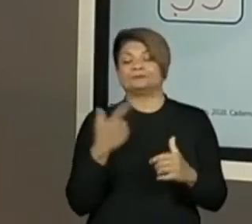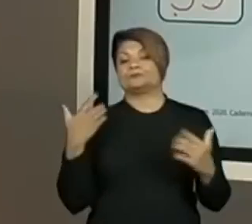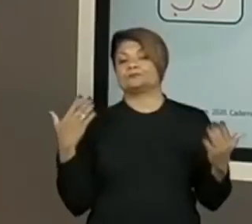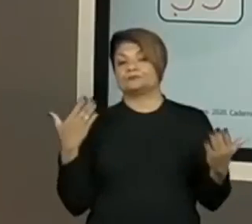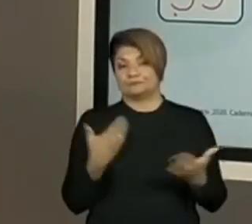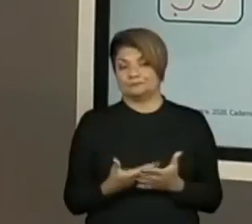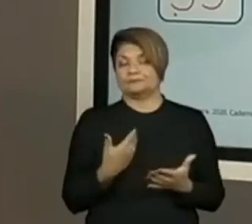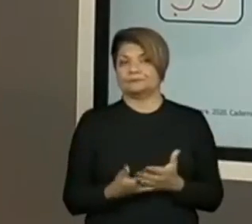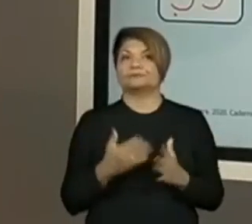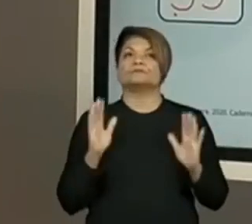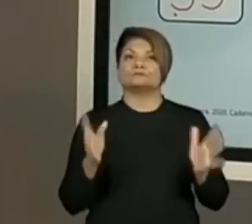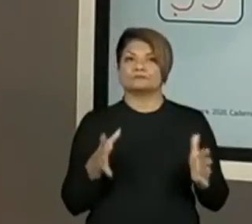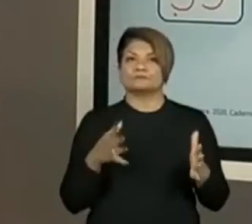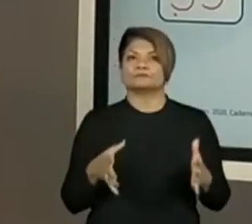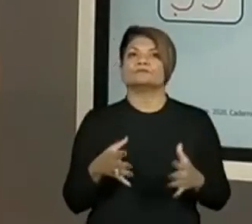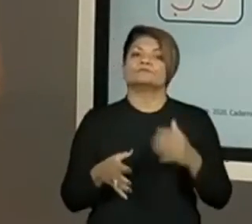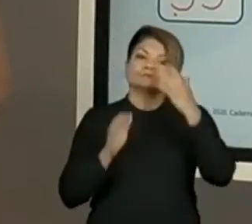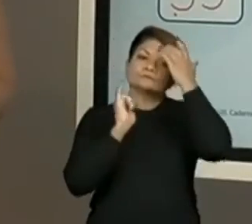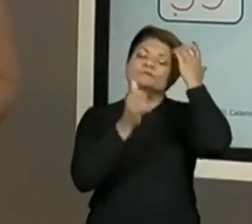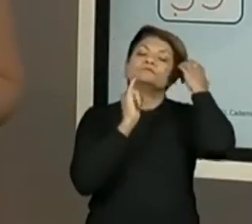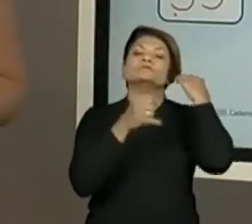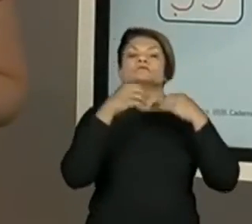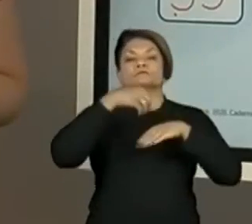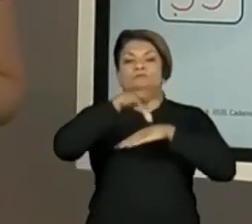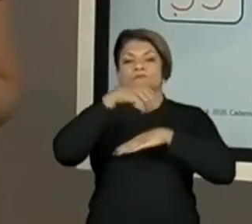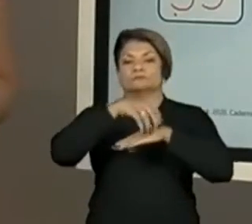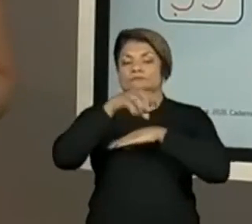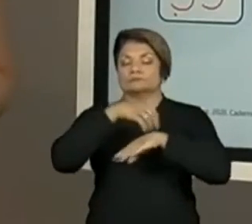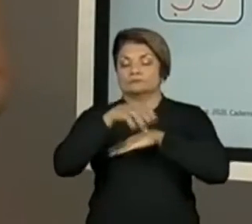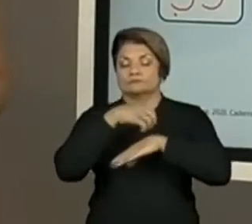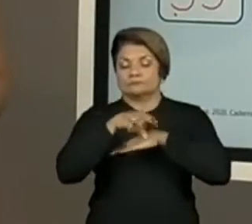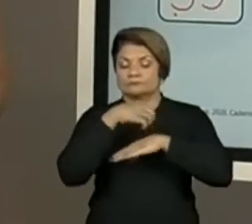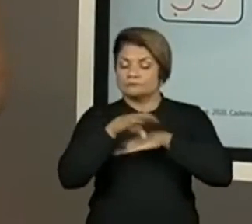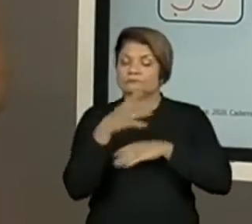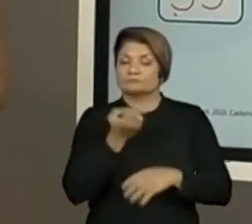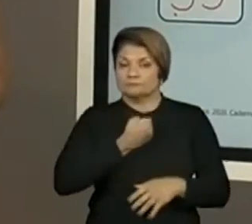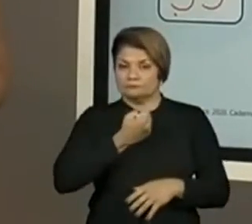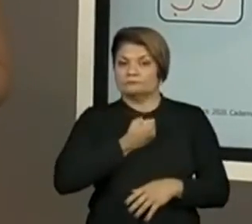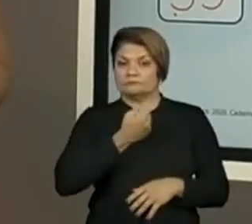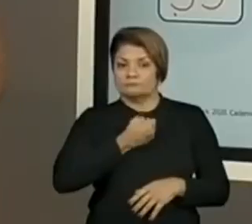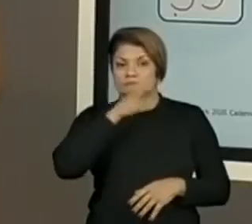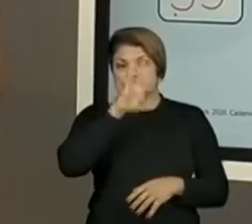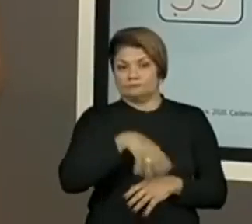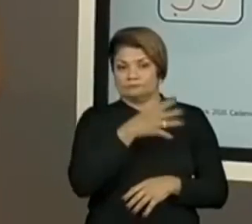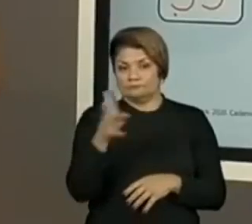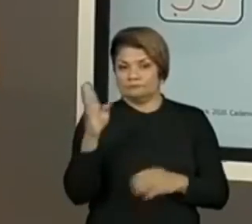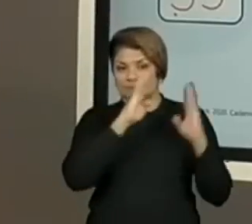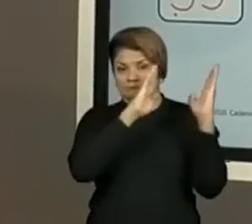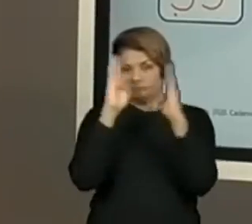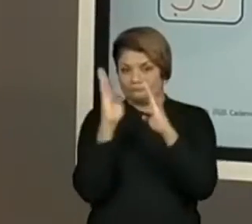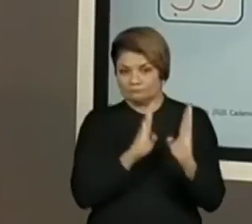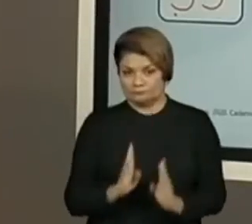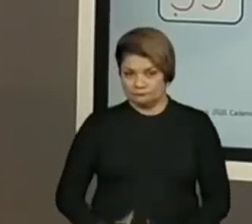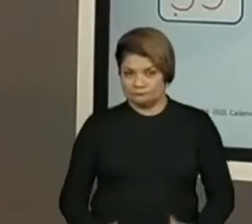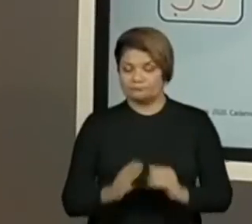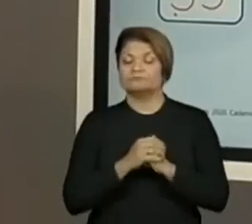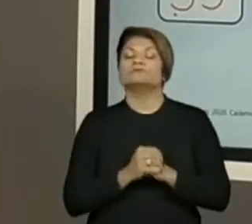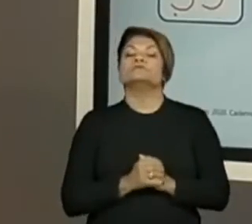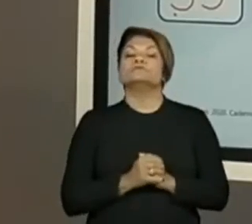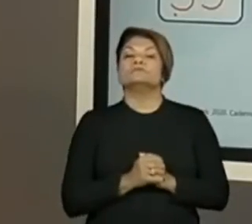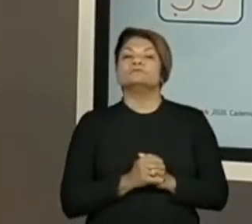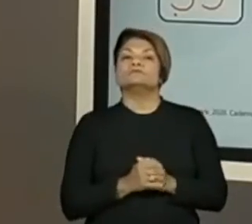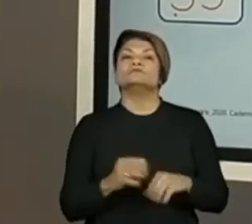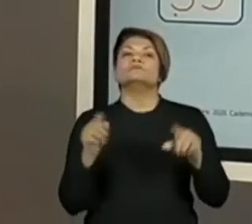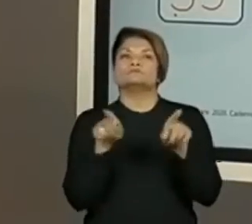gente fez um ditado de números, usamos algumas dicas aqui do quadro de regularidades do sistema de numeração